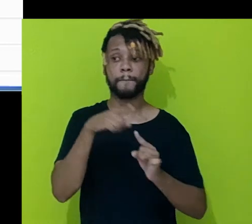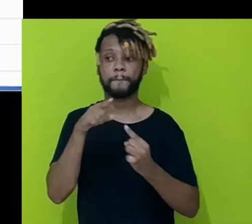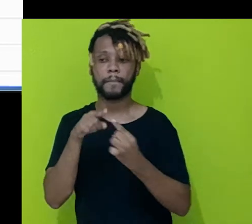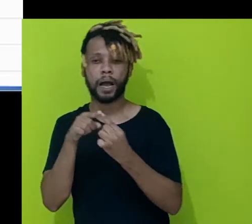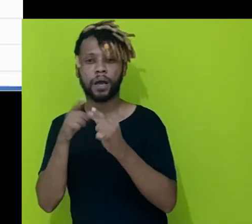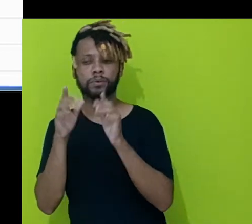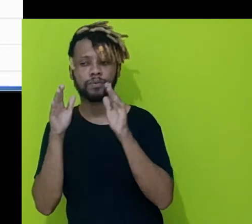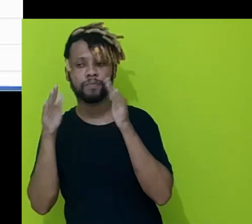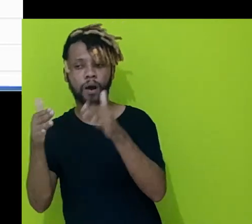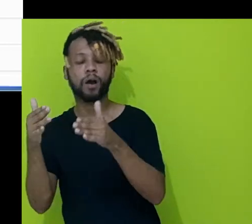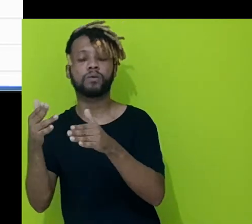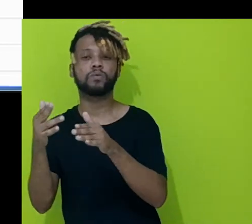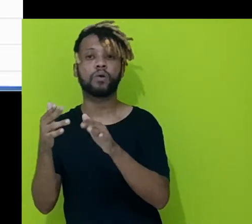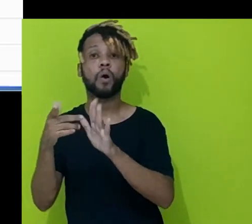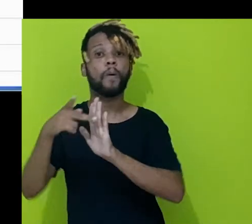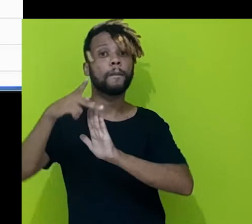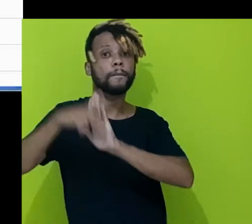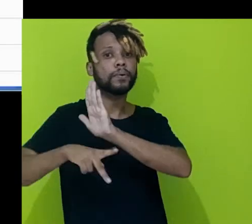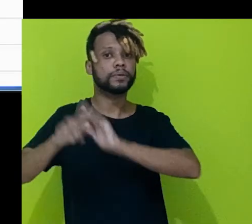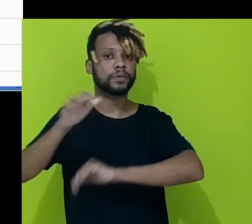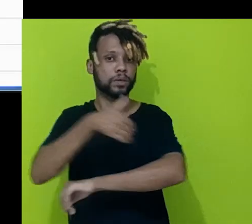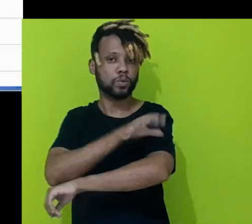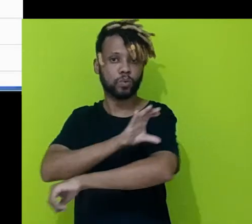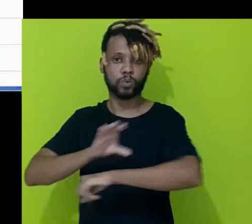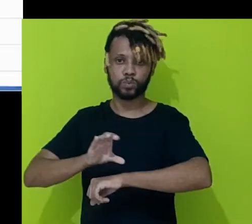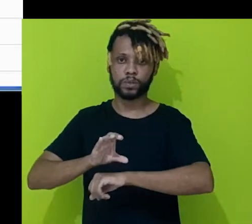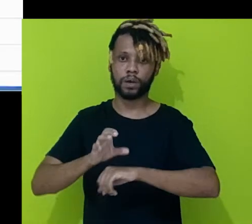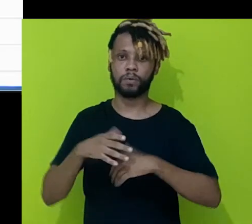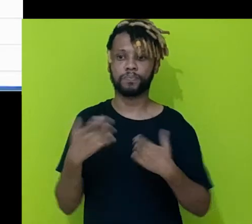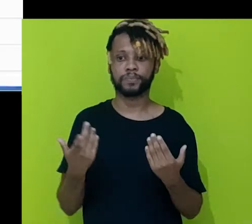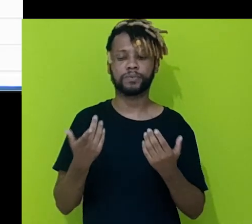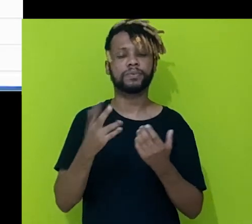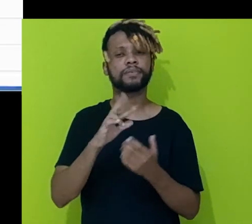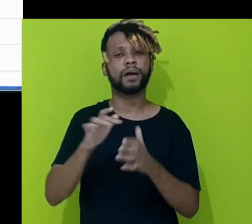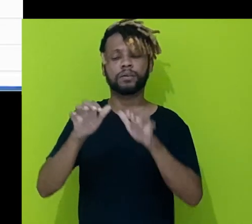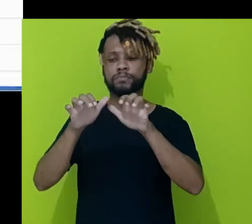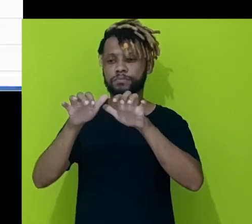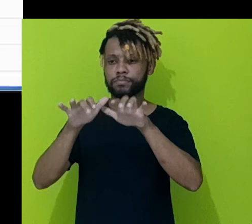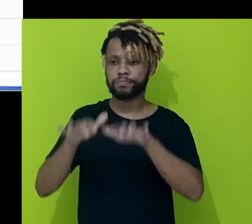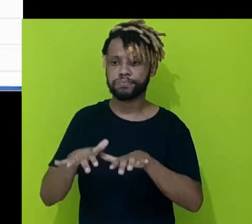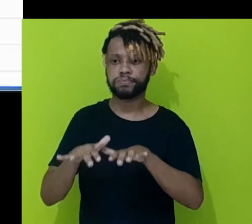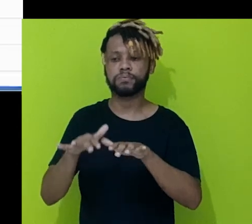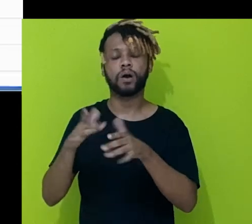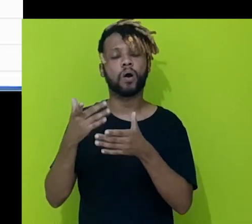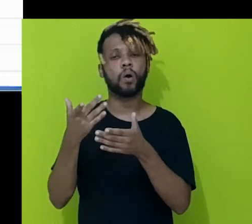à proposta cultural. Aqui você vai selecionar o arquivo,